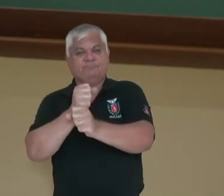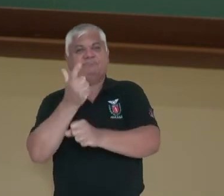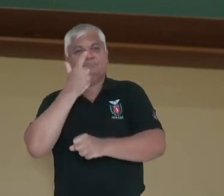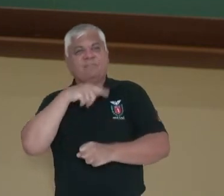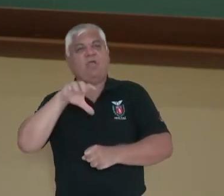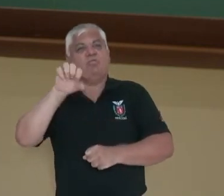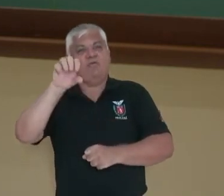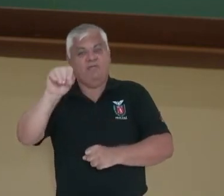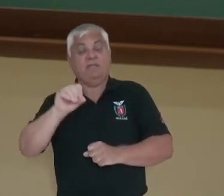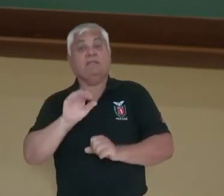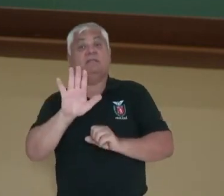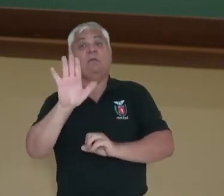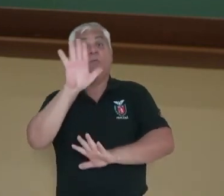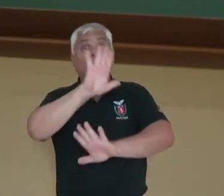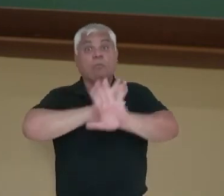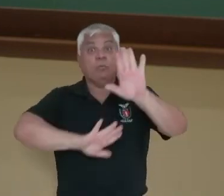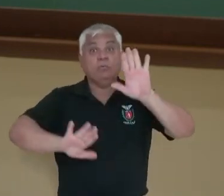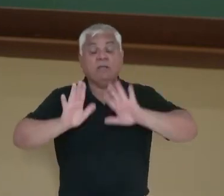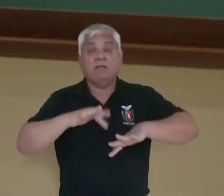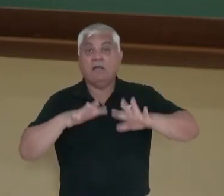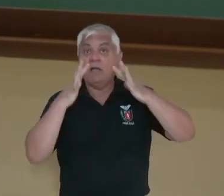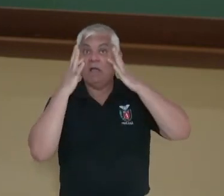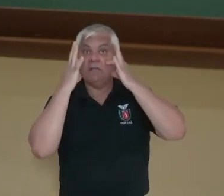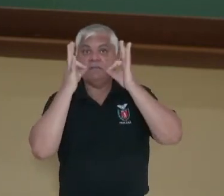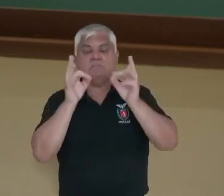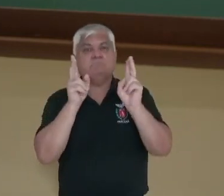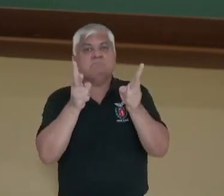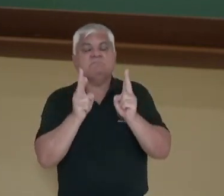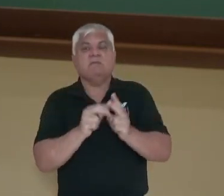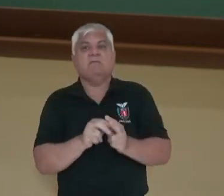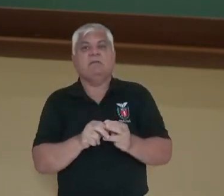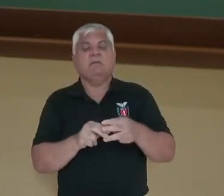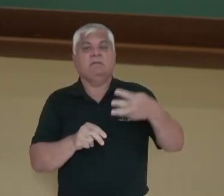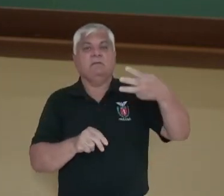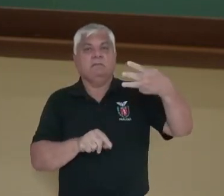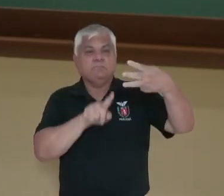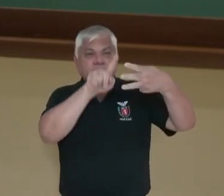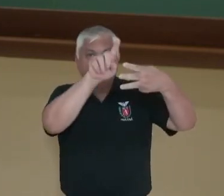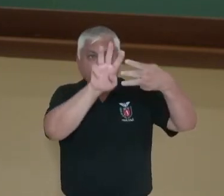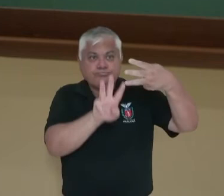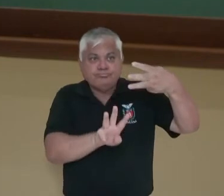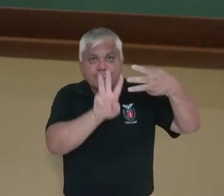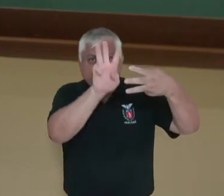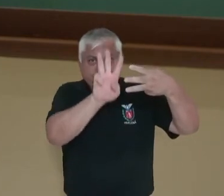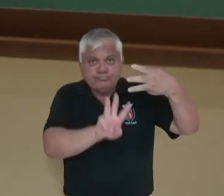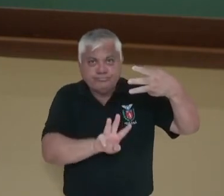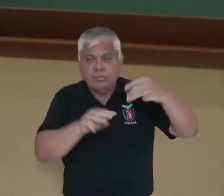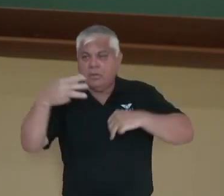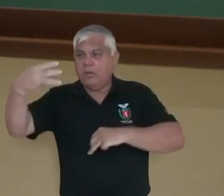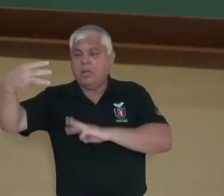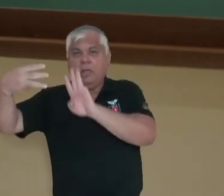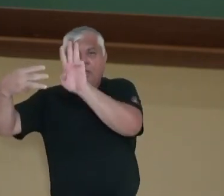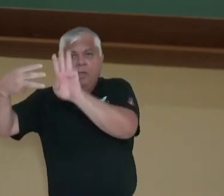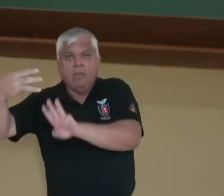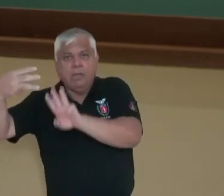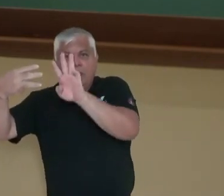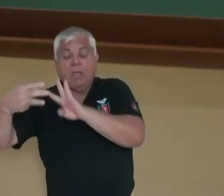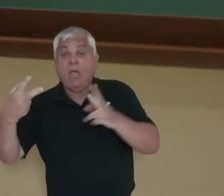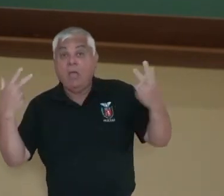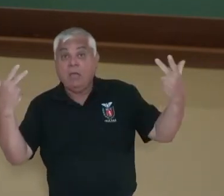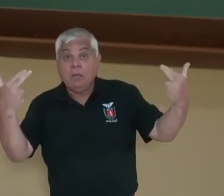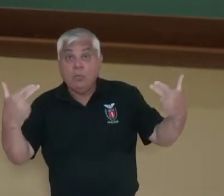90. Então, o único cuidado, pessoal, é pegar elementos na mesma posição, apenas em